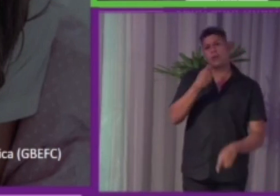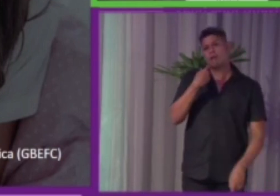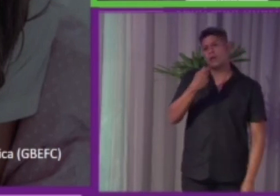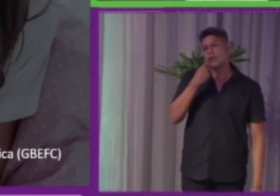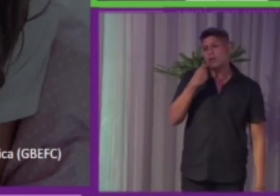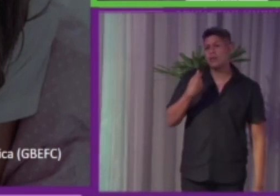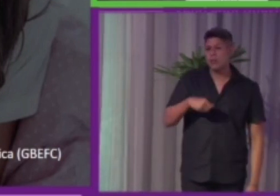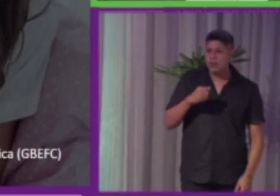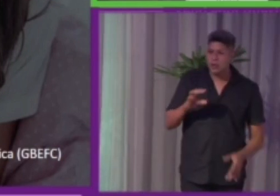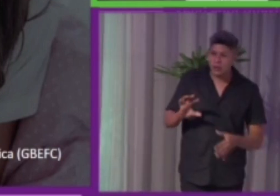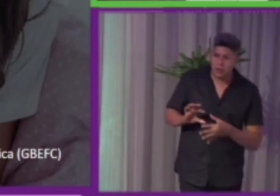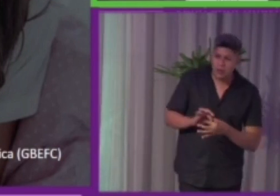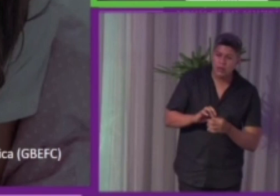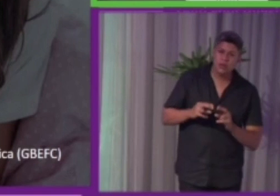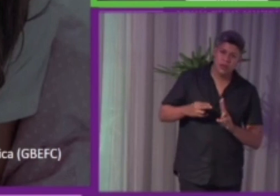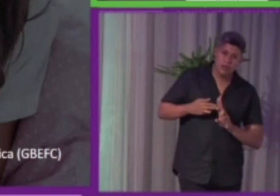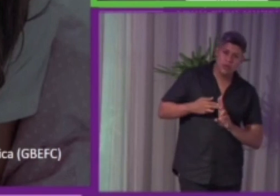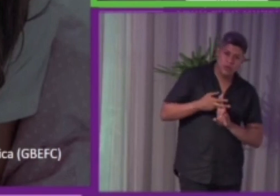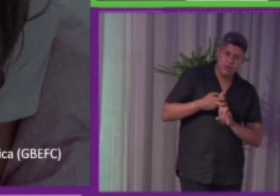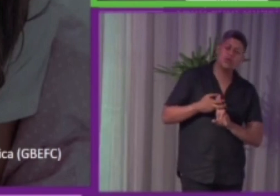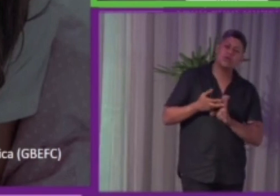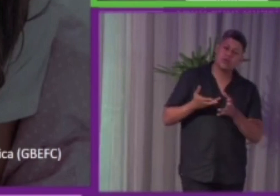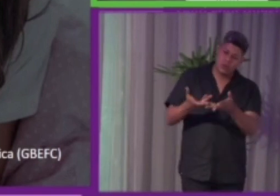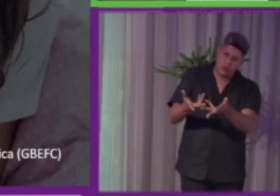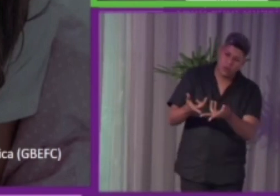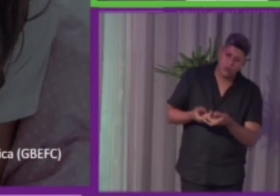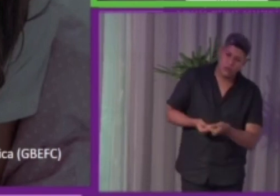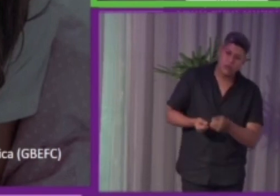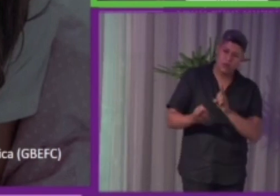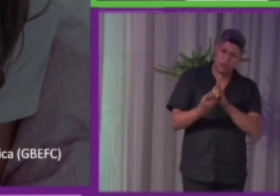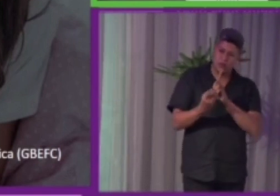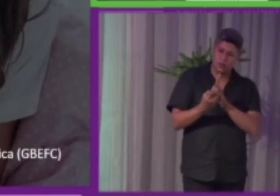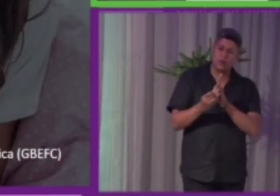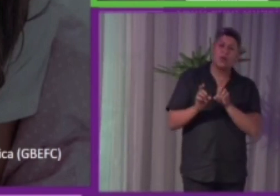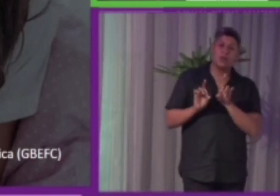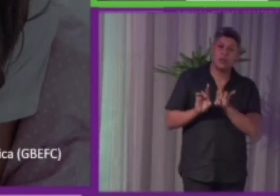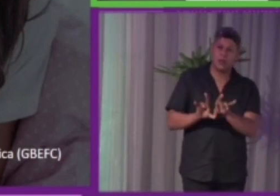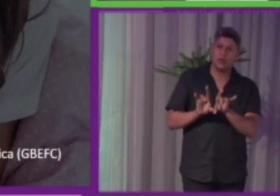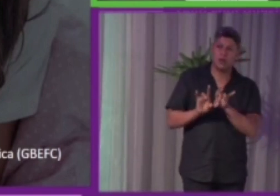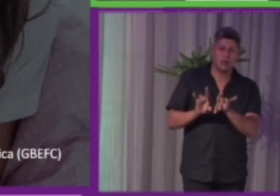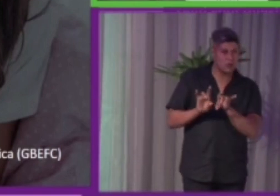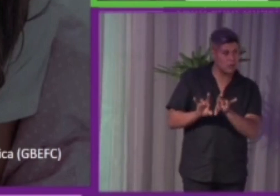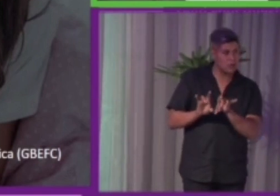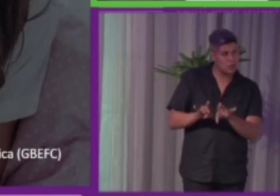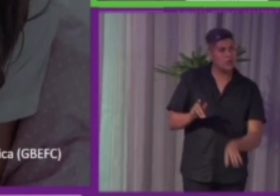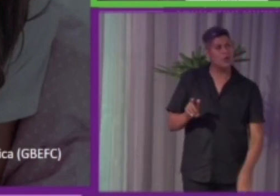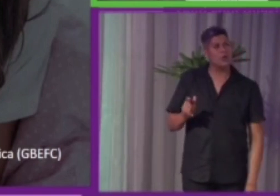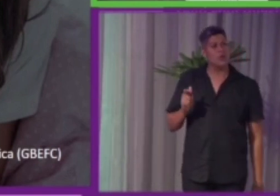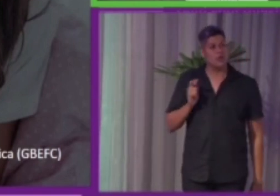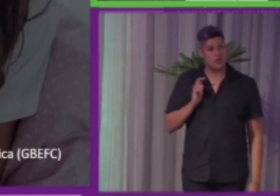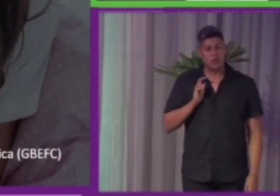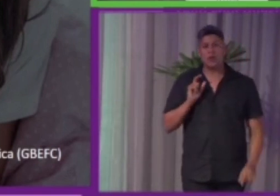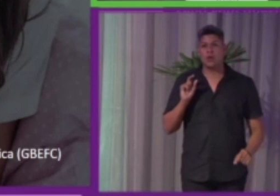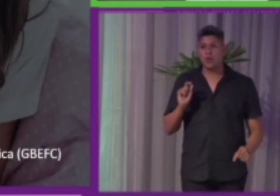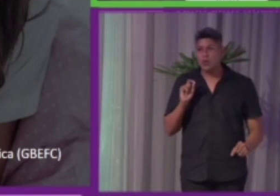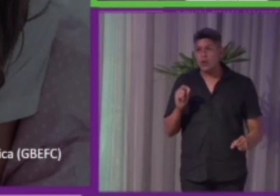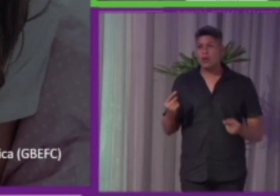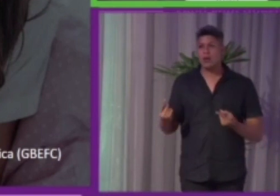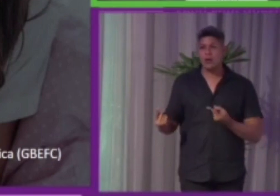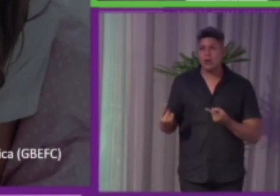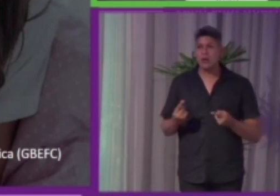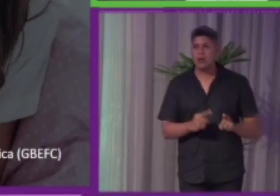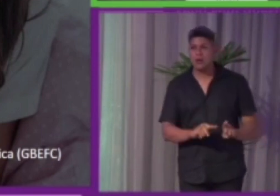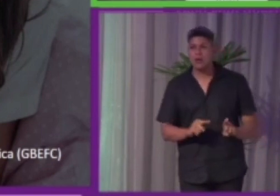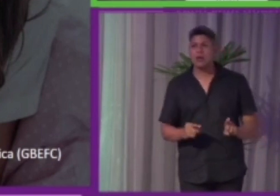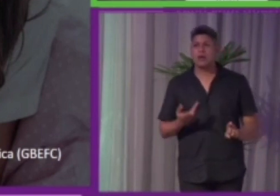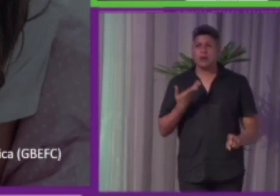incorporado ao SUS? Então, eu fui convidado como consultor técnico, apanhei um pouco, recebi um pouco de críticas do colega